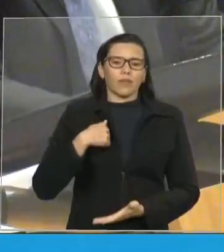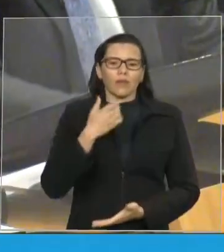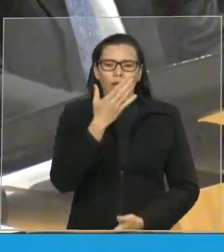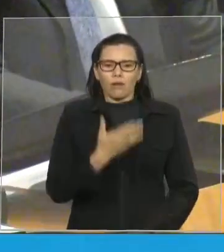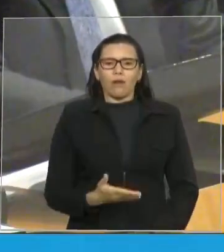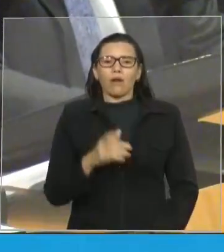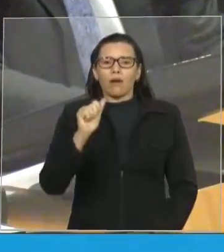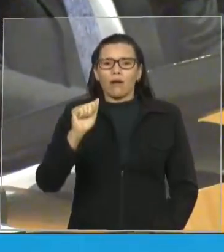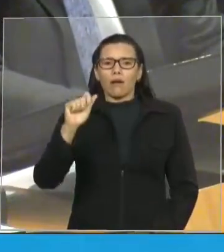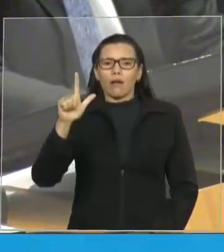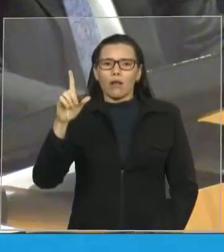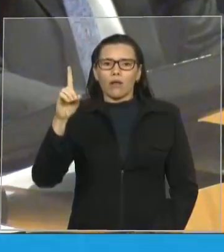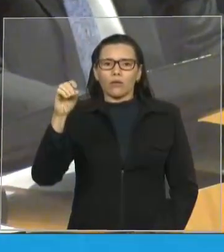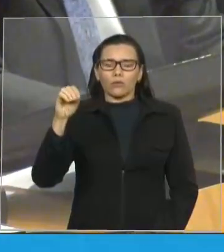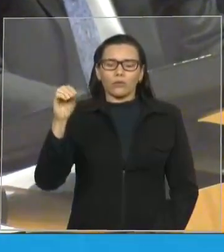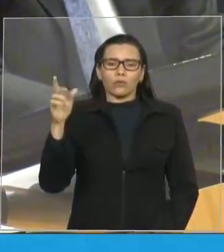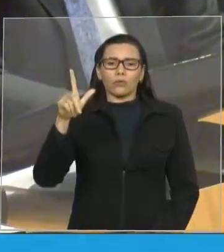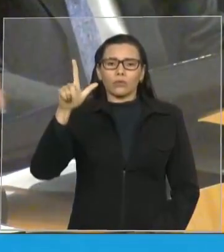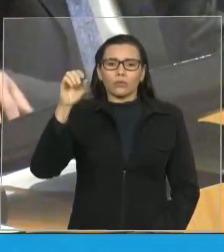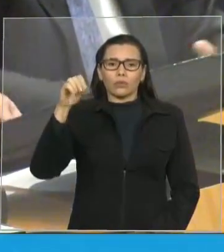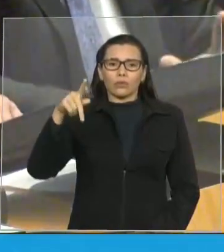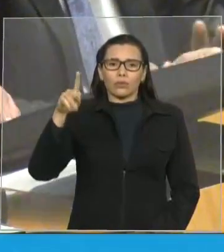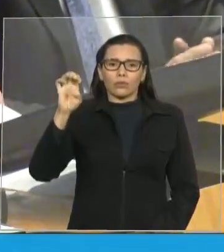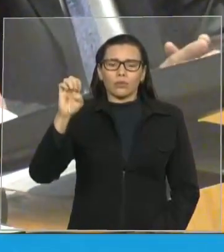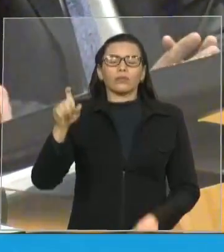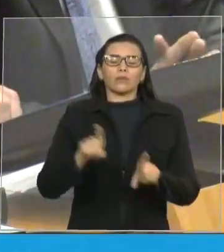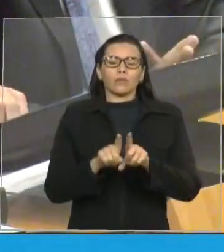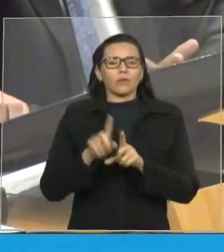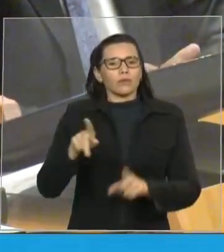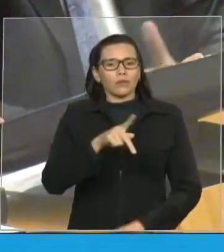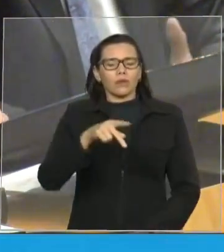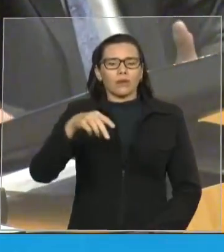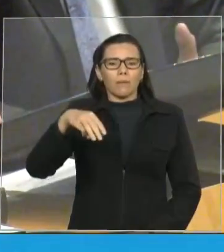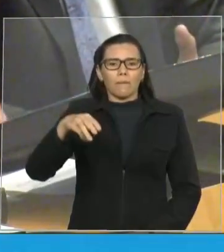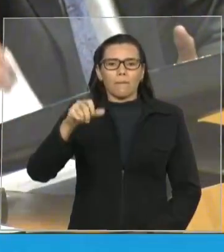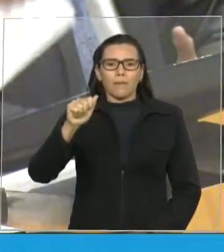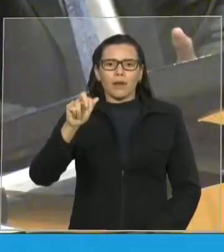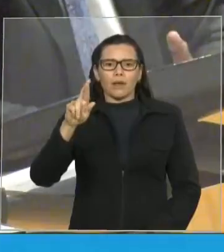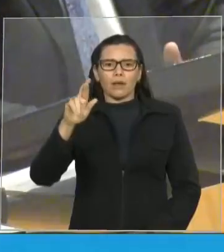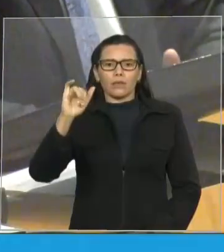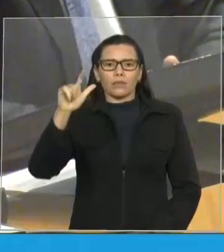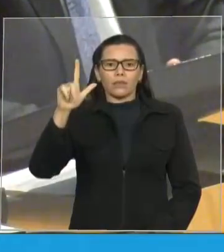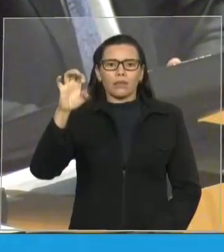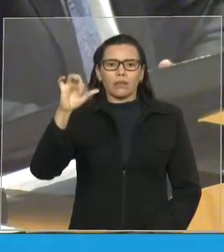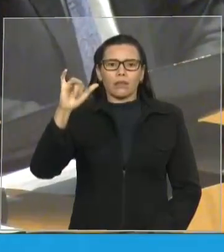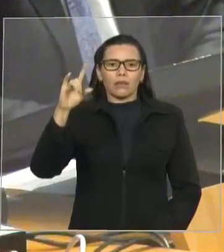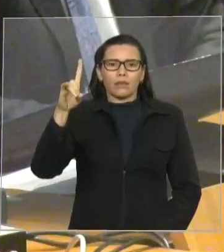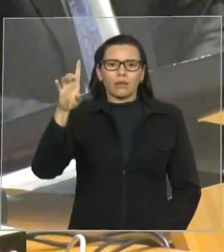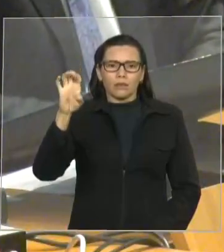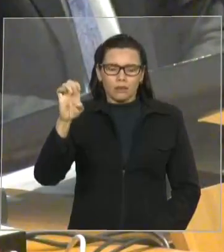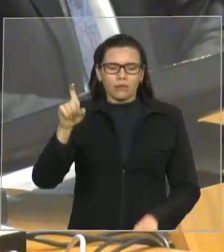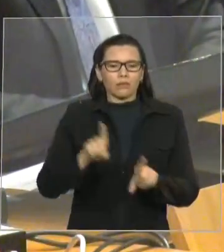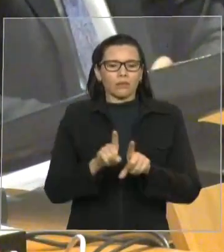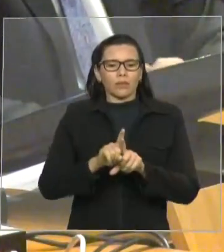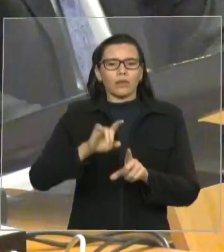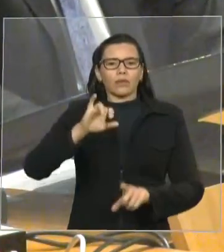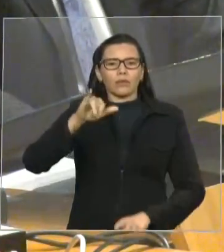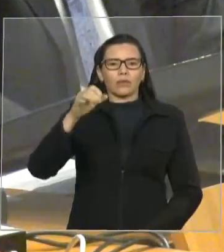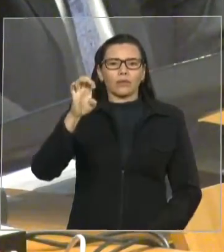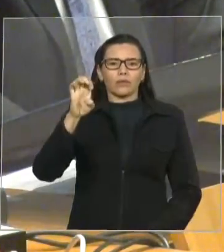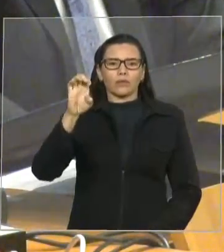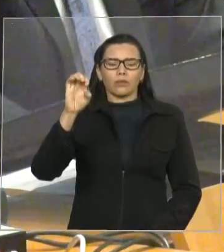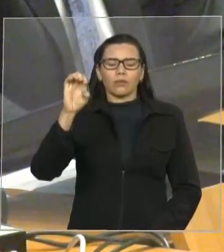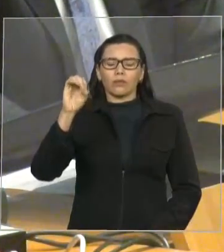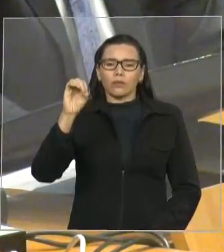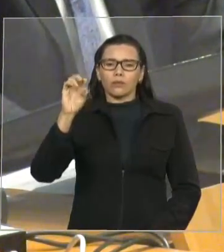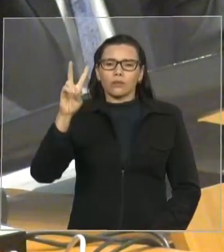Lopes, da professora Marileide, que é gestora do IEMA de Cururupu, do vereador Jovan Cunha, do município de